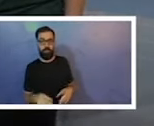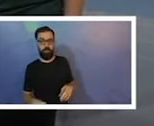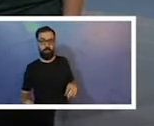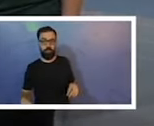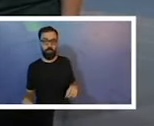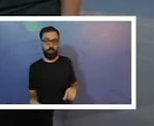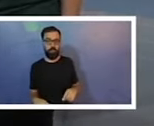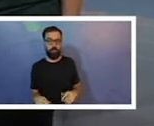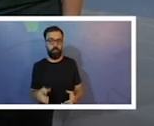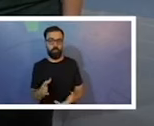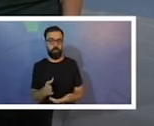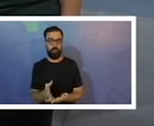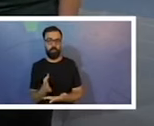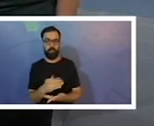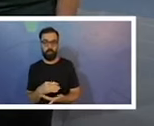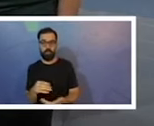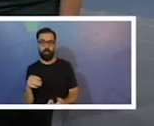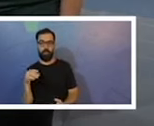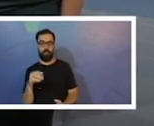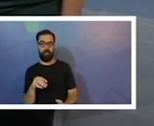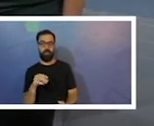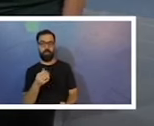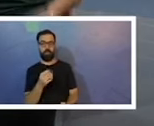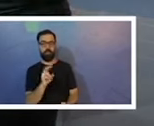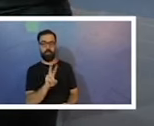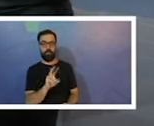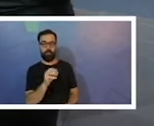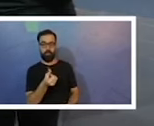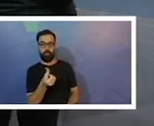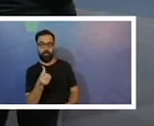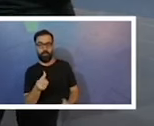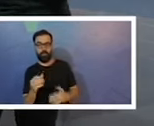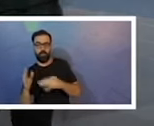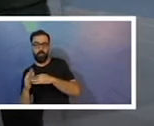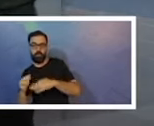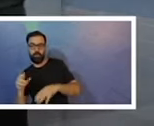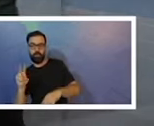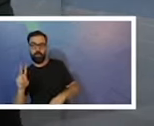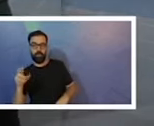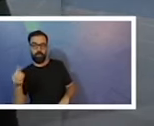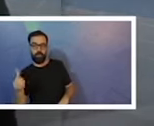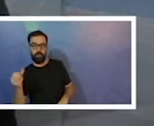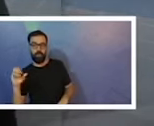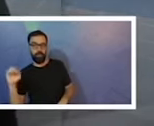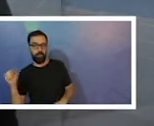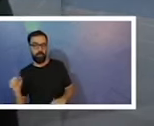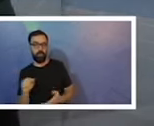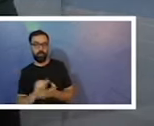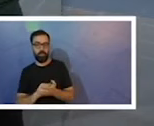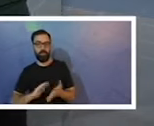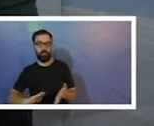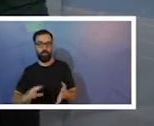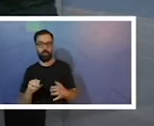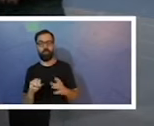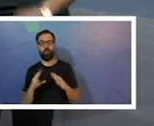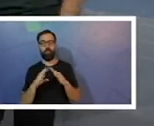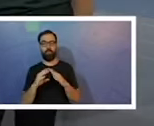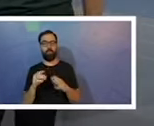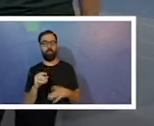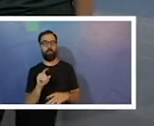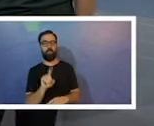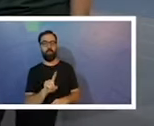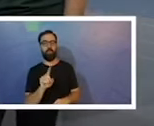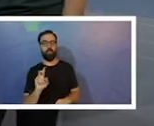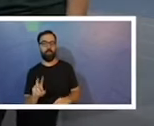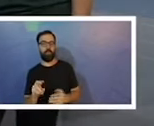na página 266 até 268. Vocês terão como tarefa os exercícios 1 e 2 na